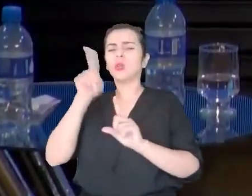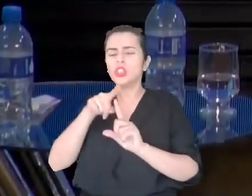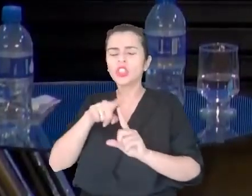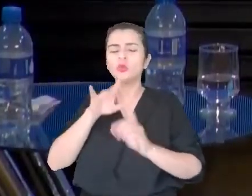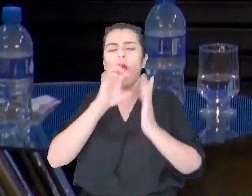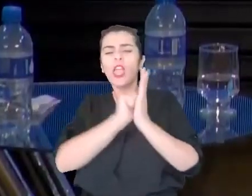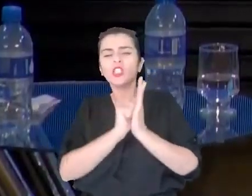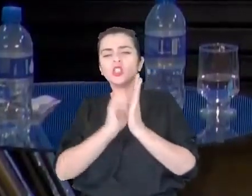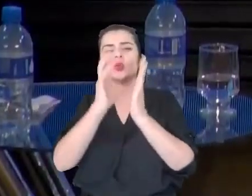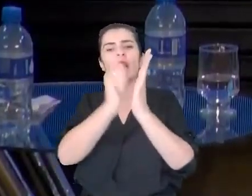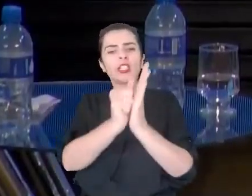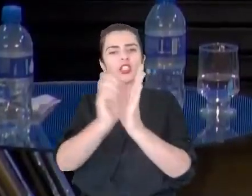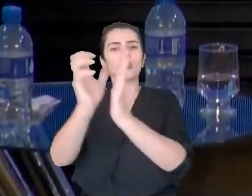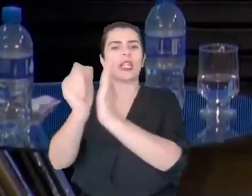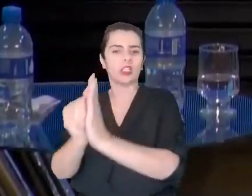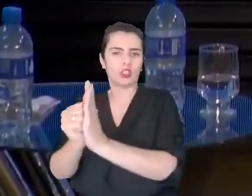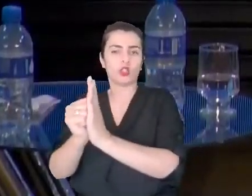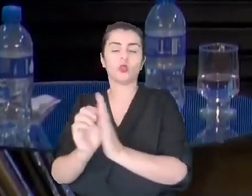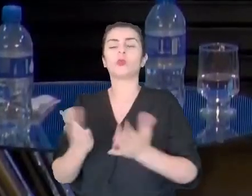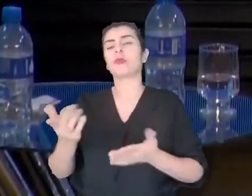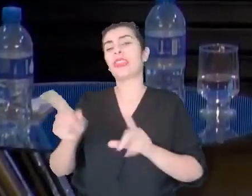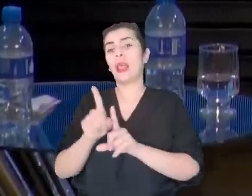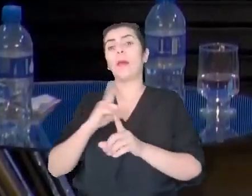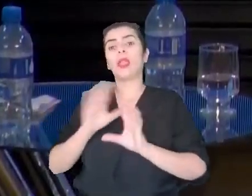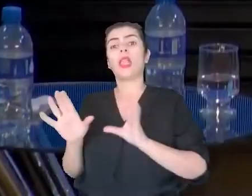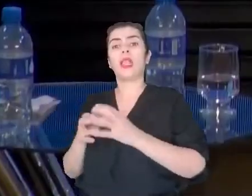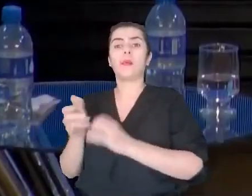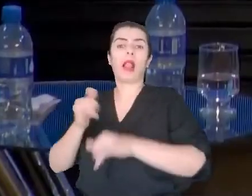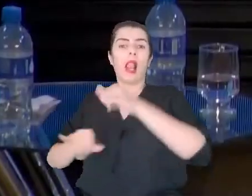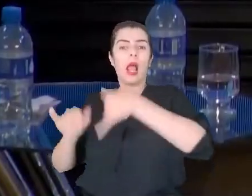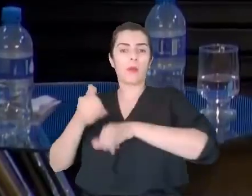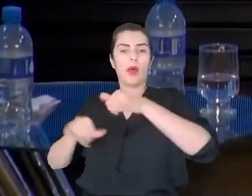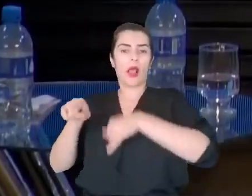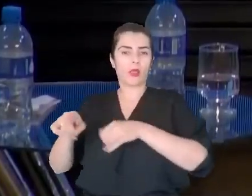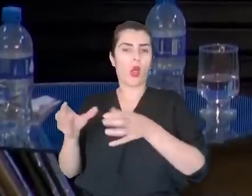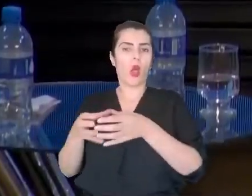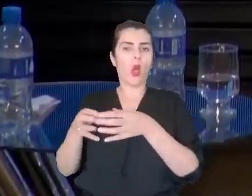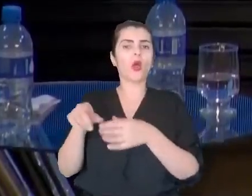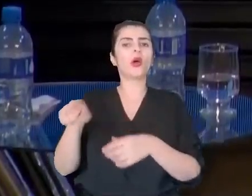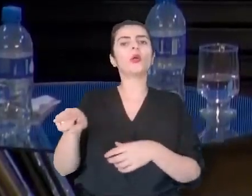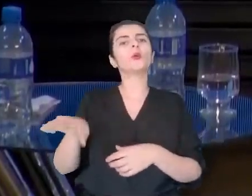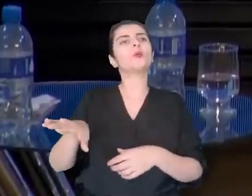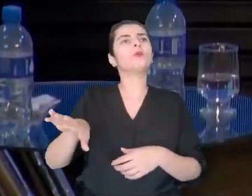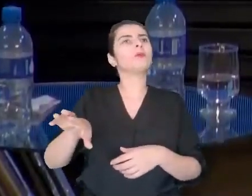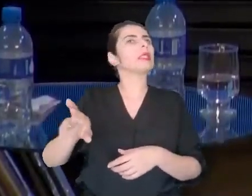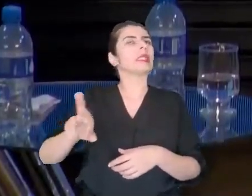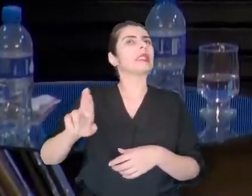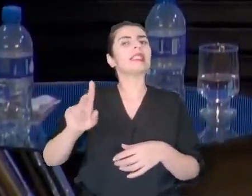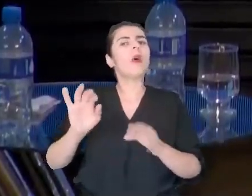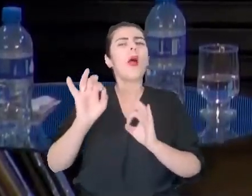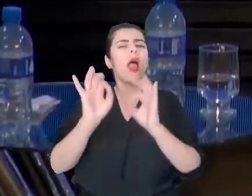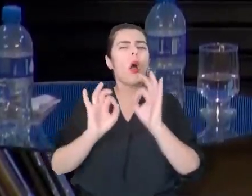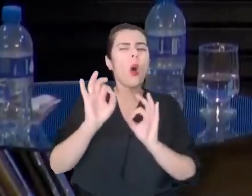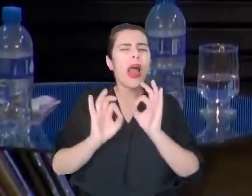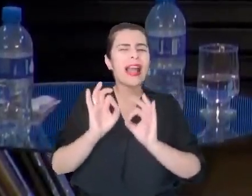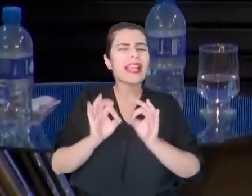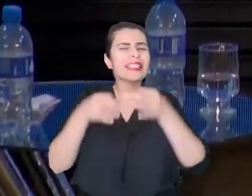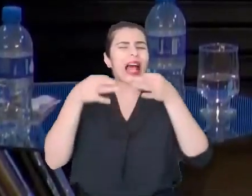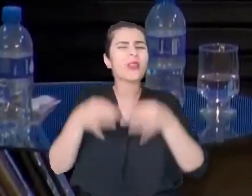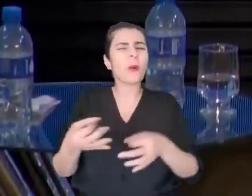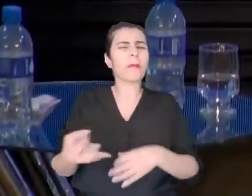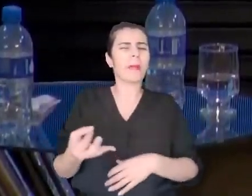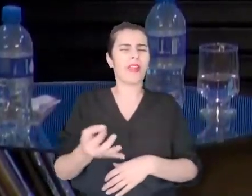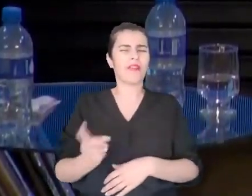tem as equipes de laboratório também, que não é de uma maneira sistemática, sistemática, mas eles,